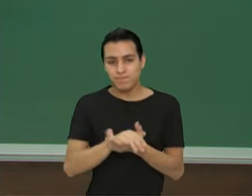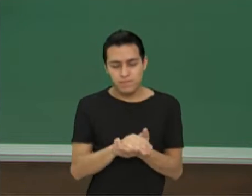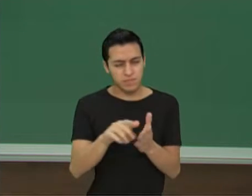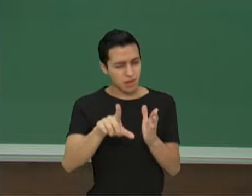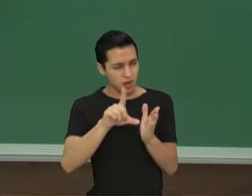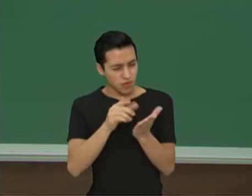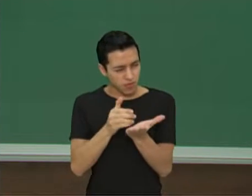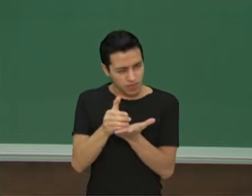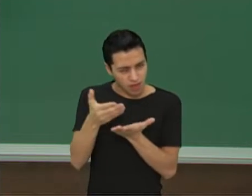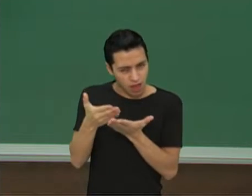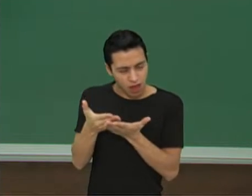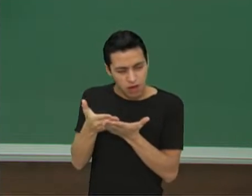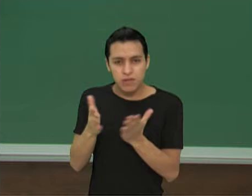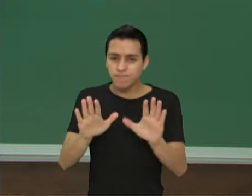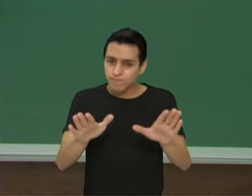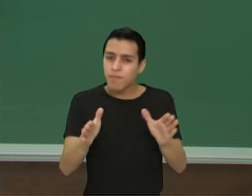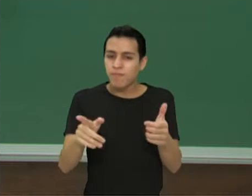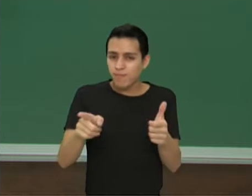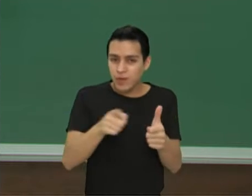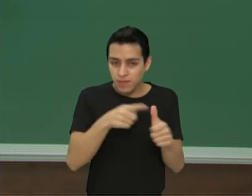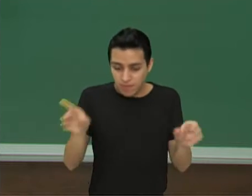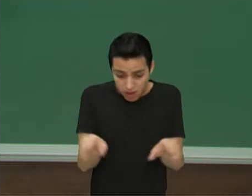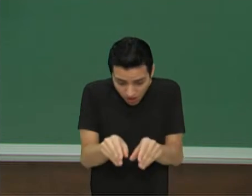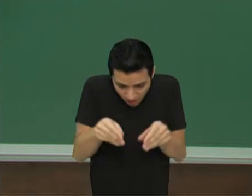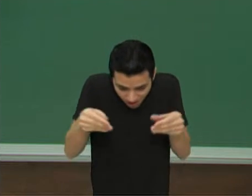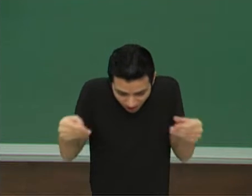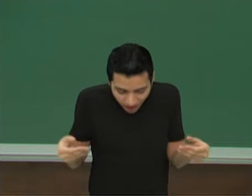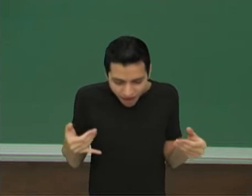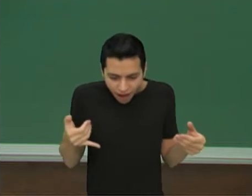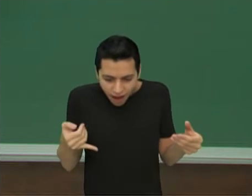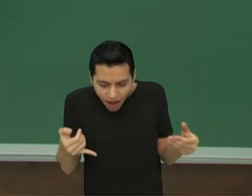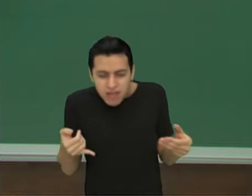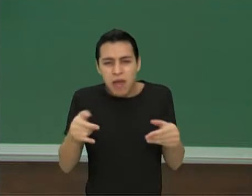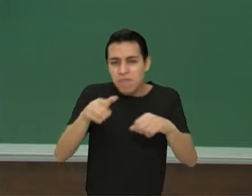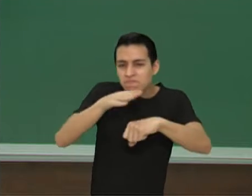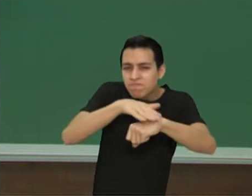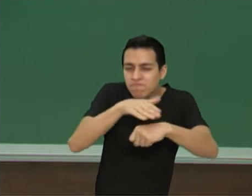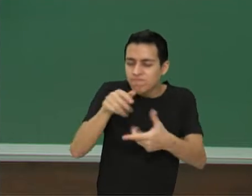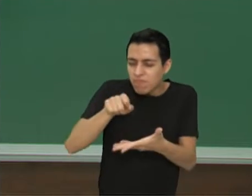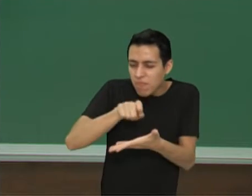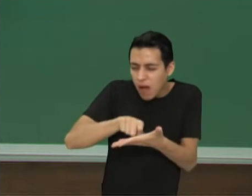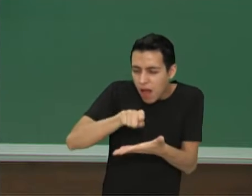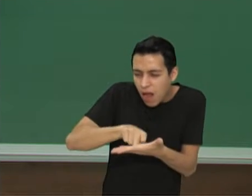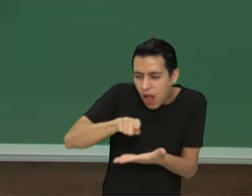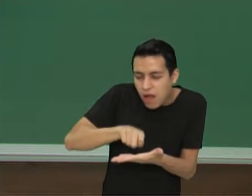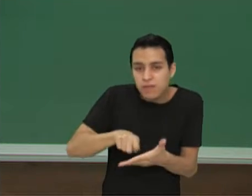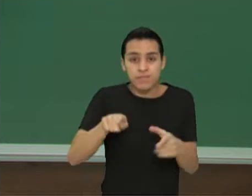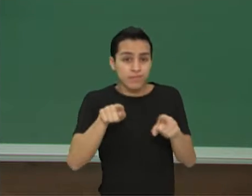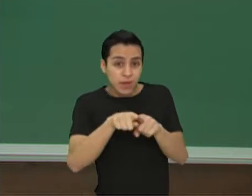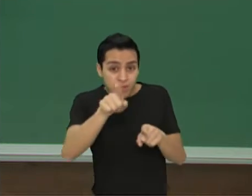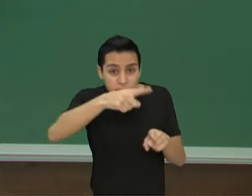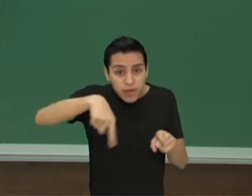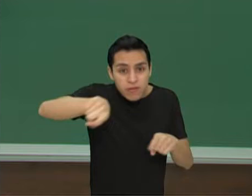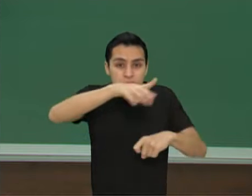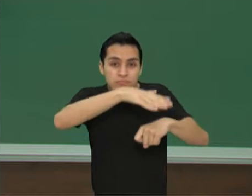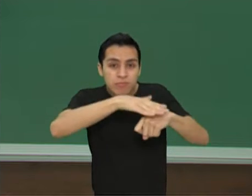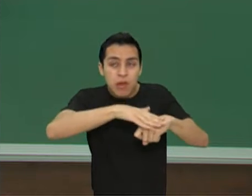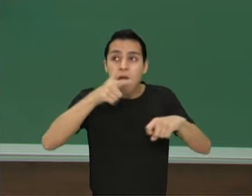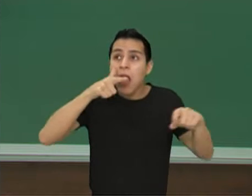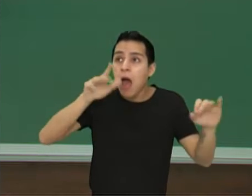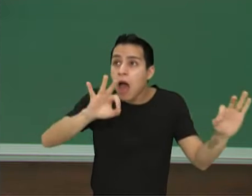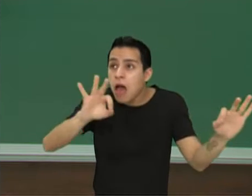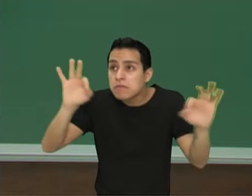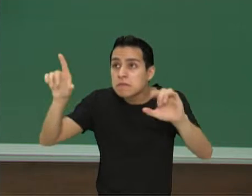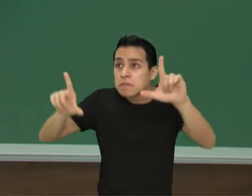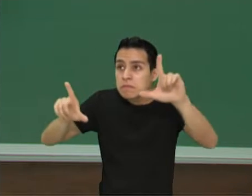aula, né? Pegue seu caderno, né? Sua caneta para fazer suas anotações. O pessoal que acompanha a aula pela TV, não esqueçam